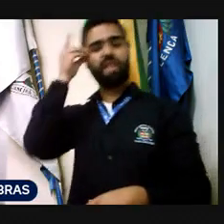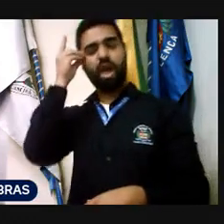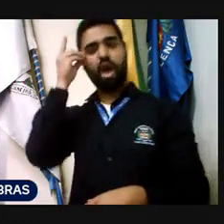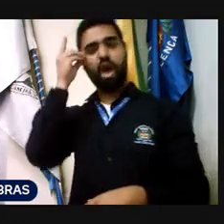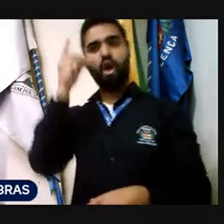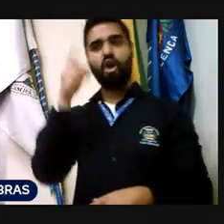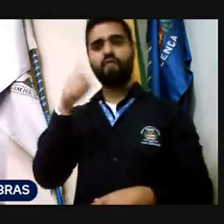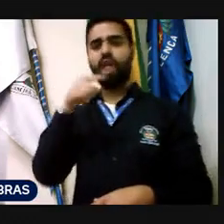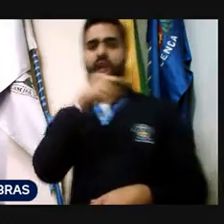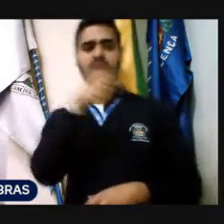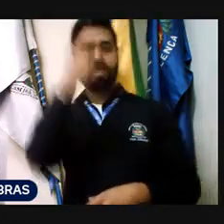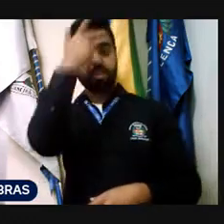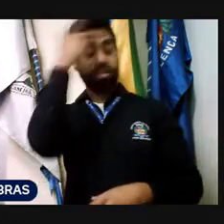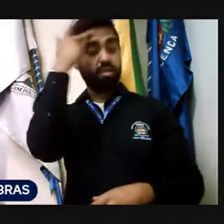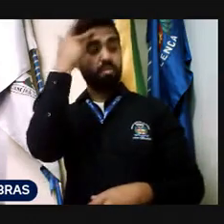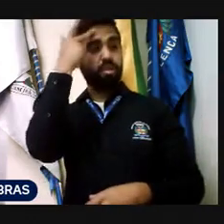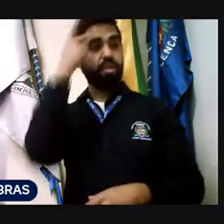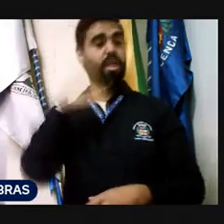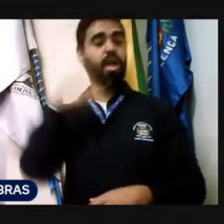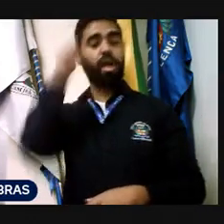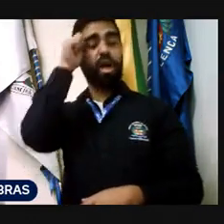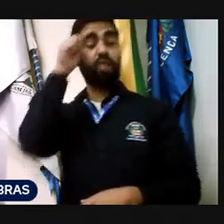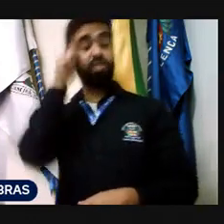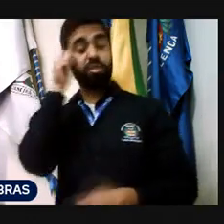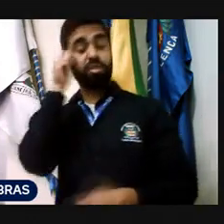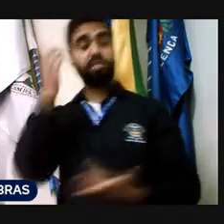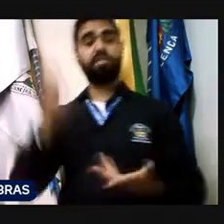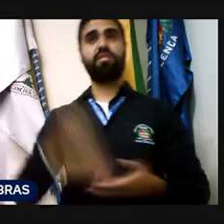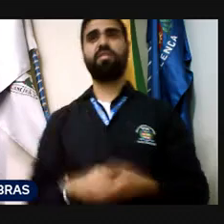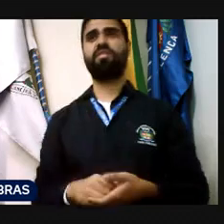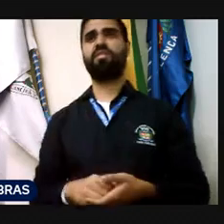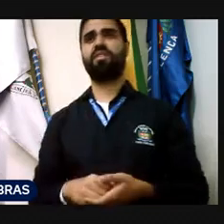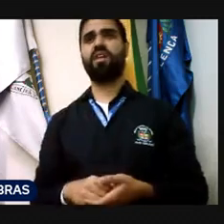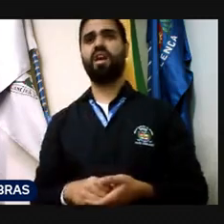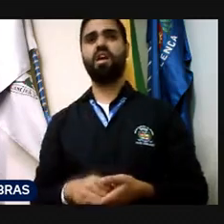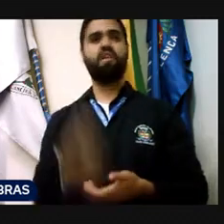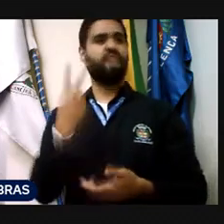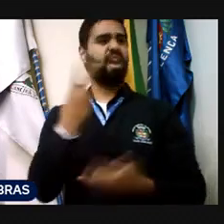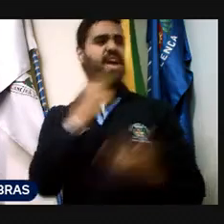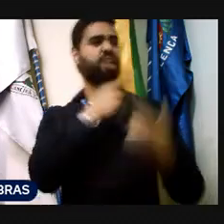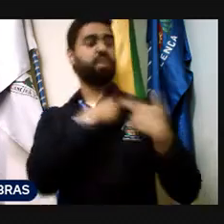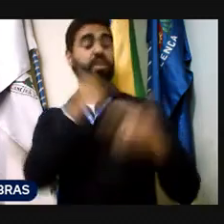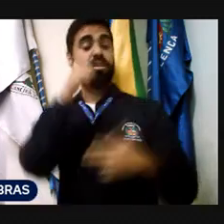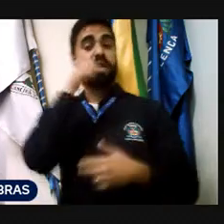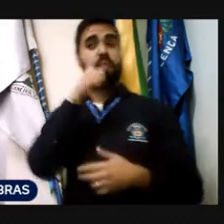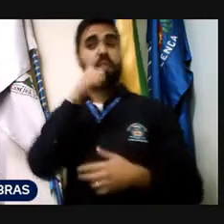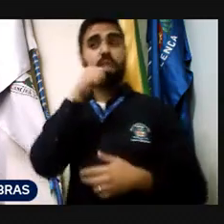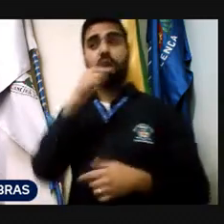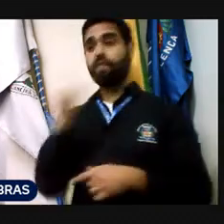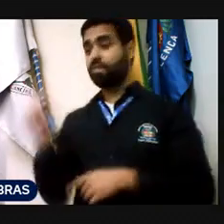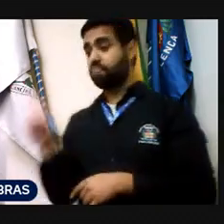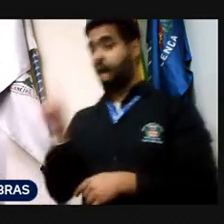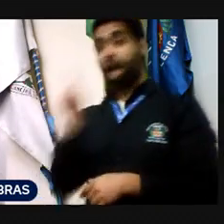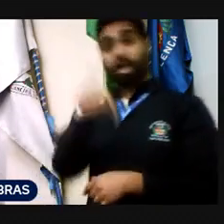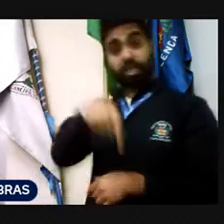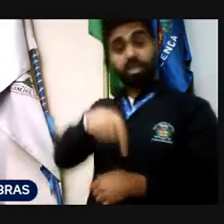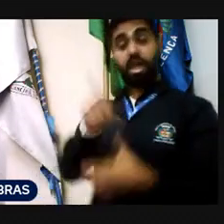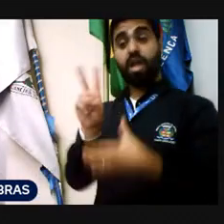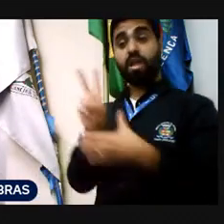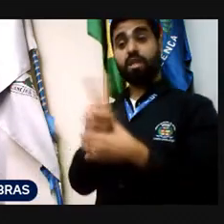das crianças, dos autistas. Não se vingue dessas mulheres que vieram aqui nessa tribuna,